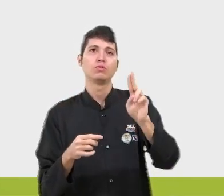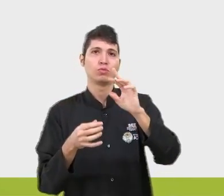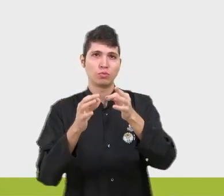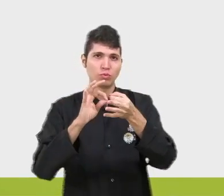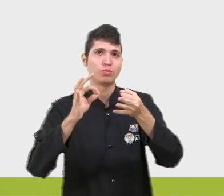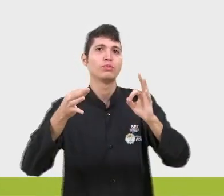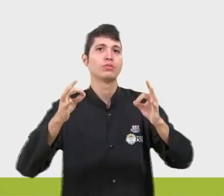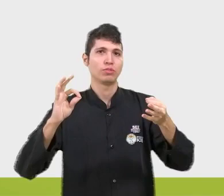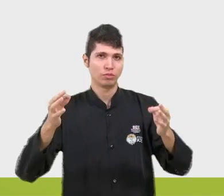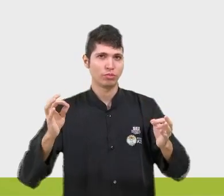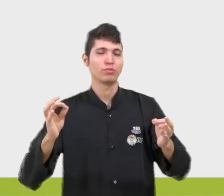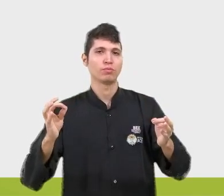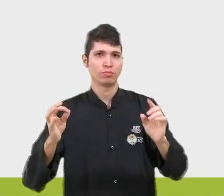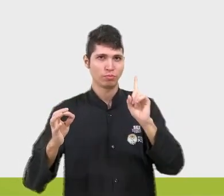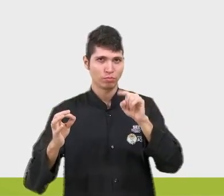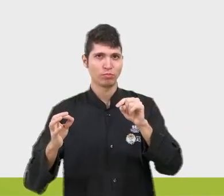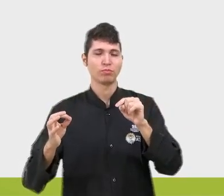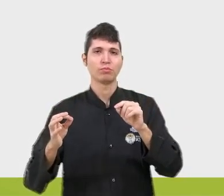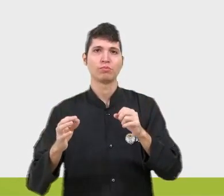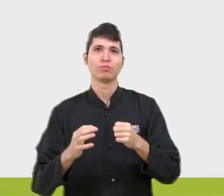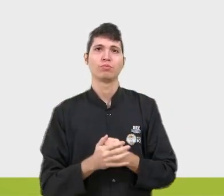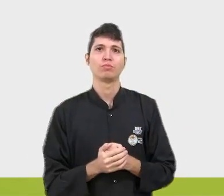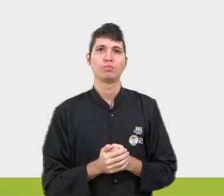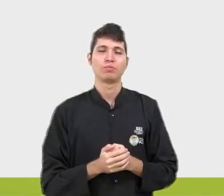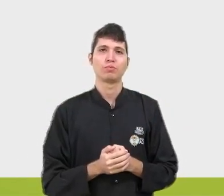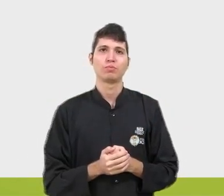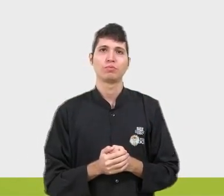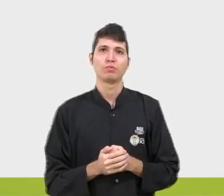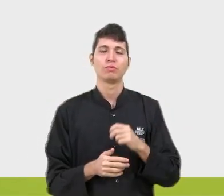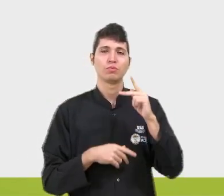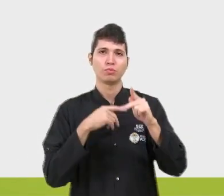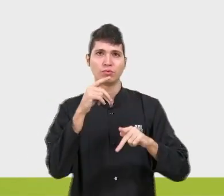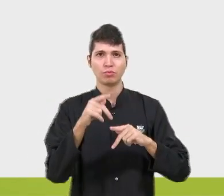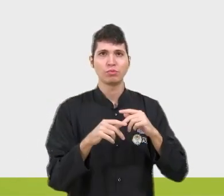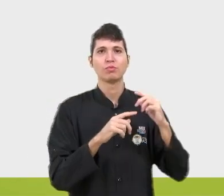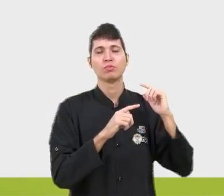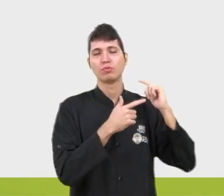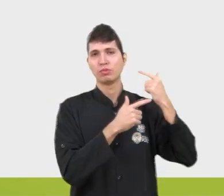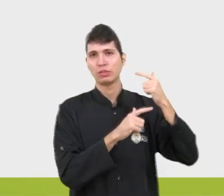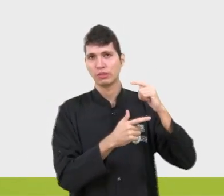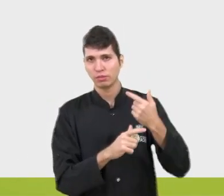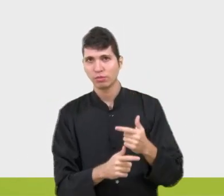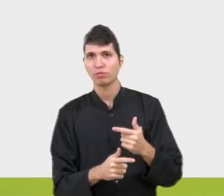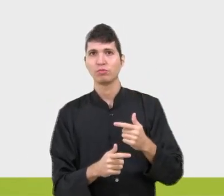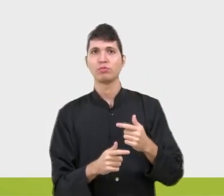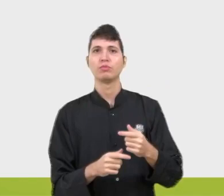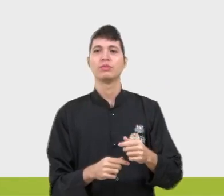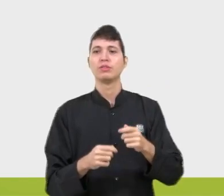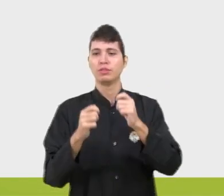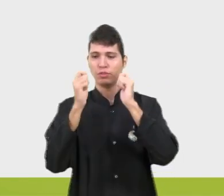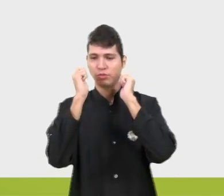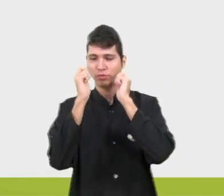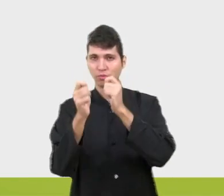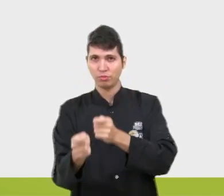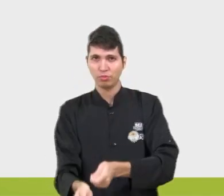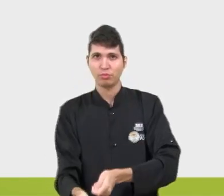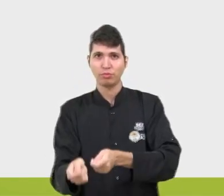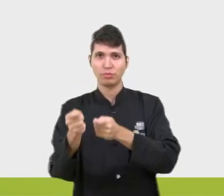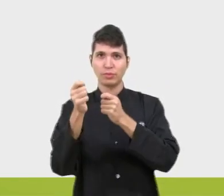e comunidades tradicionais, como os pescadores, né? Aqui nós temos